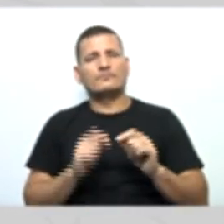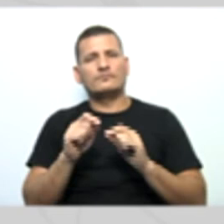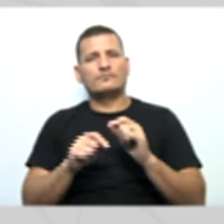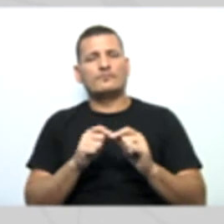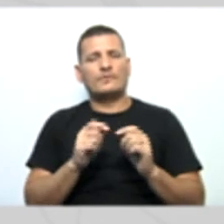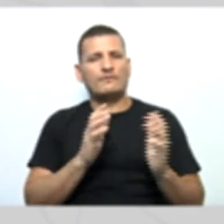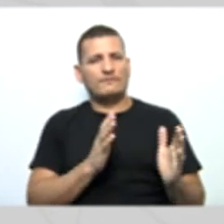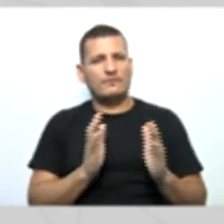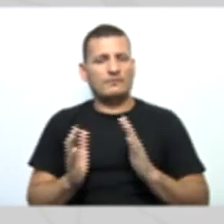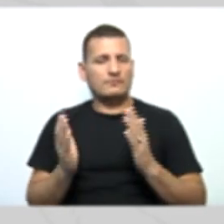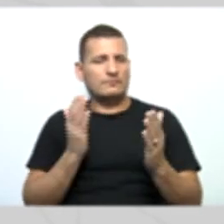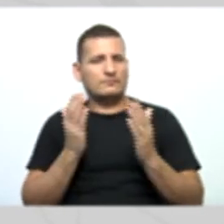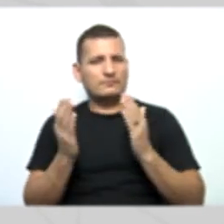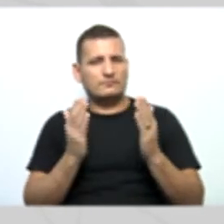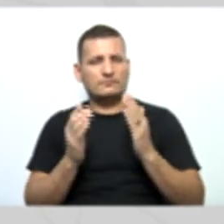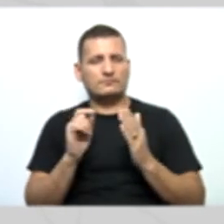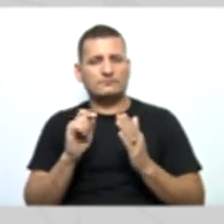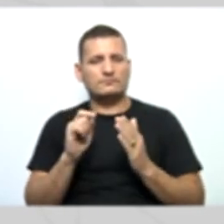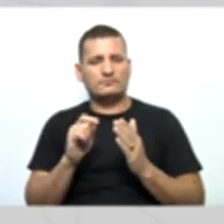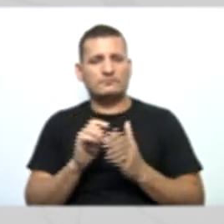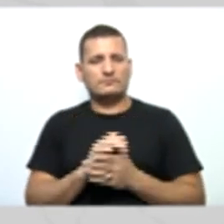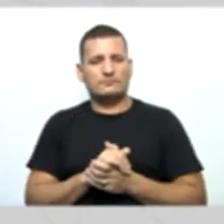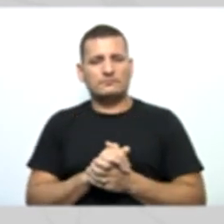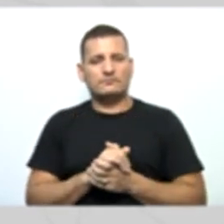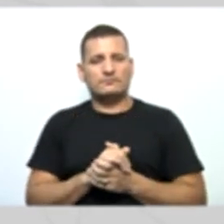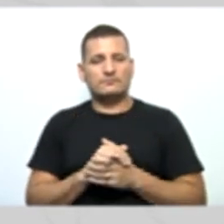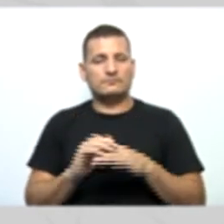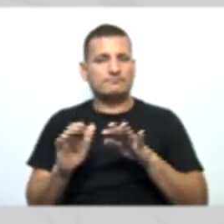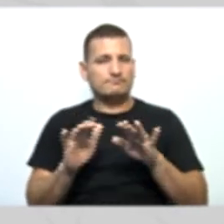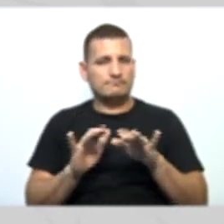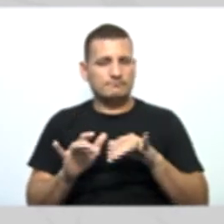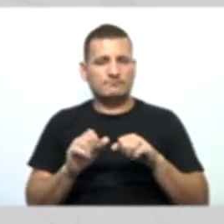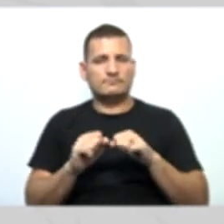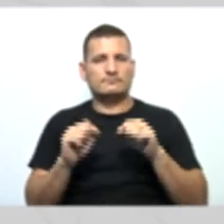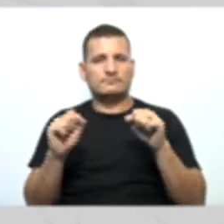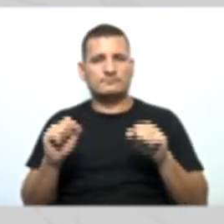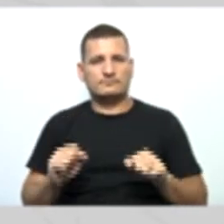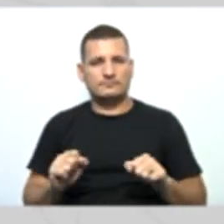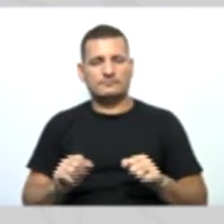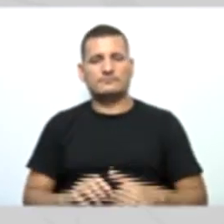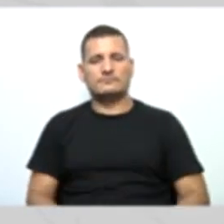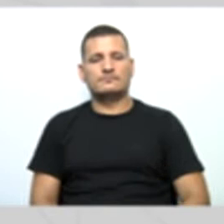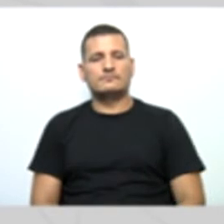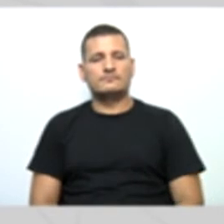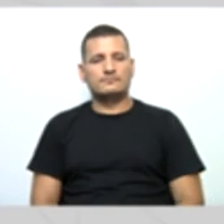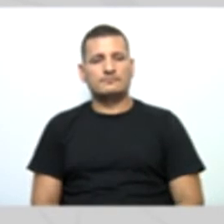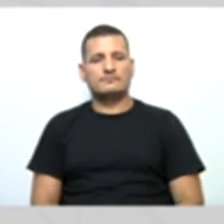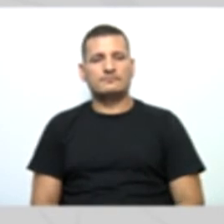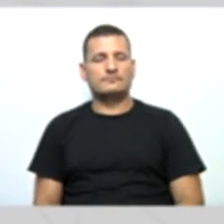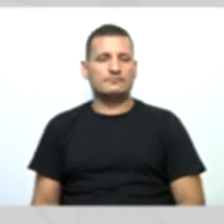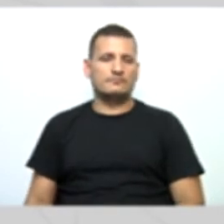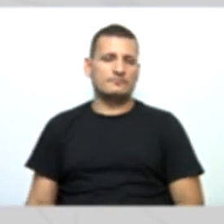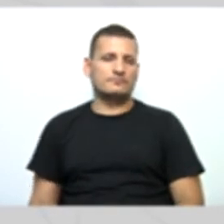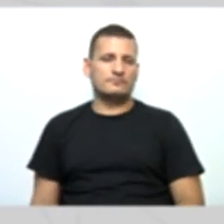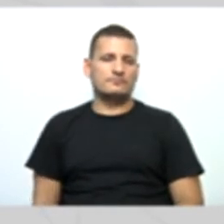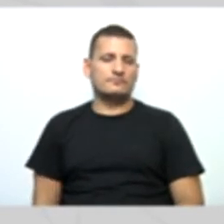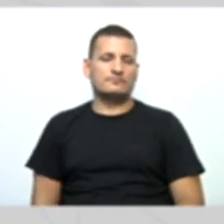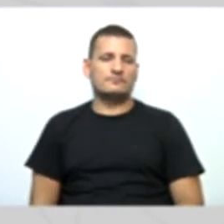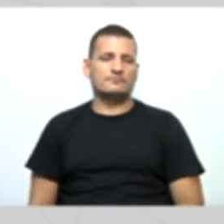de análise durante o desenvolvimento do software? Olha aí, essa é uma